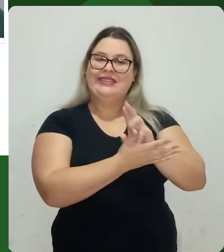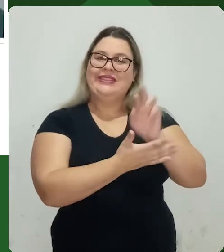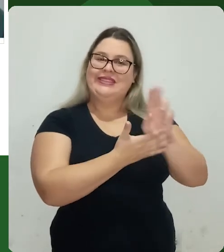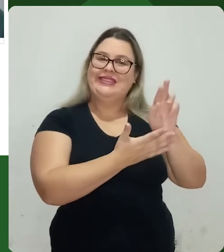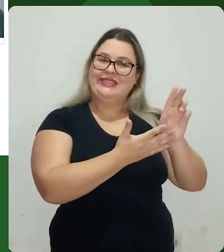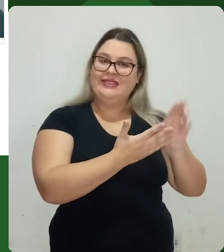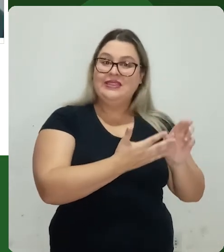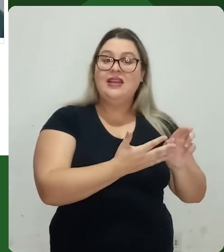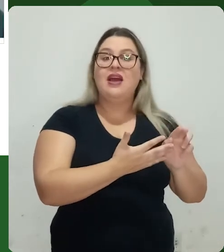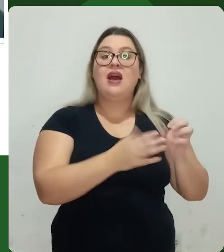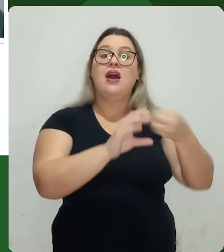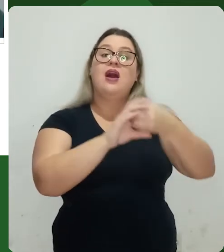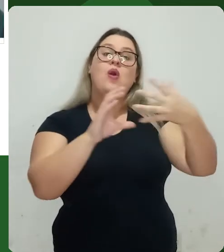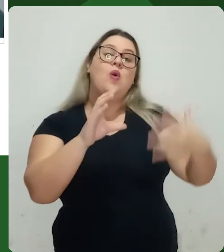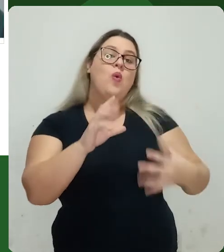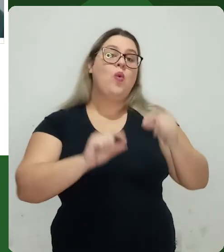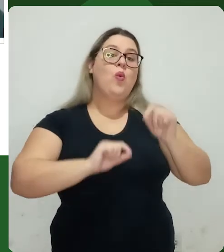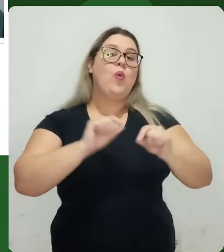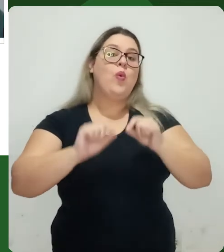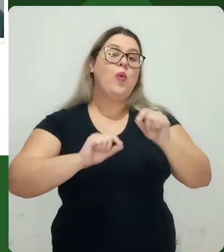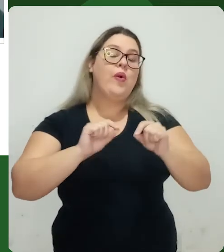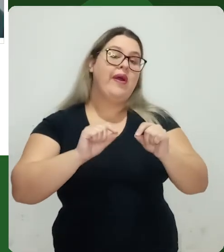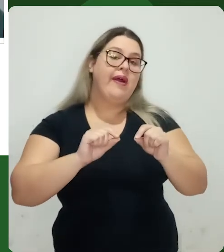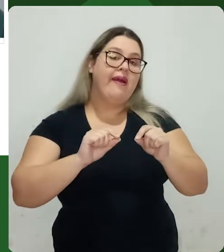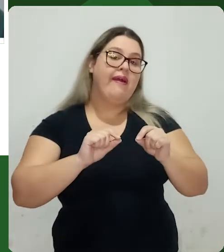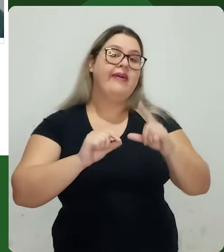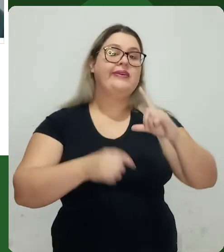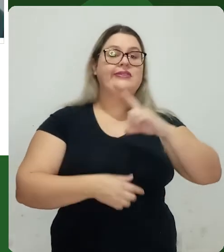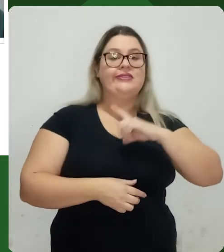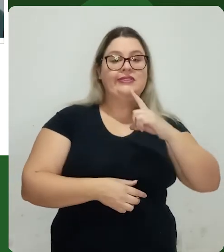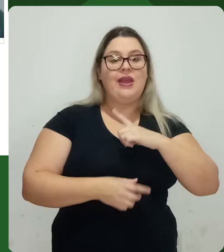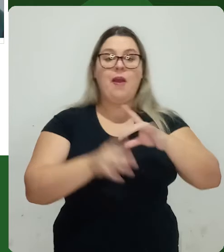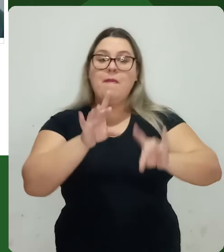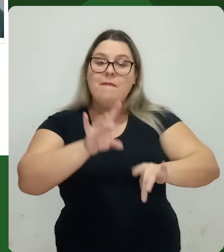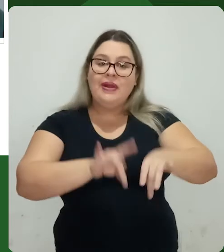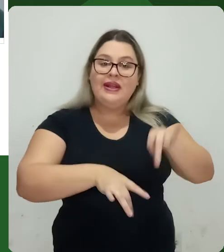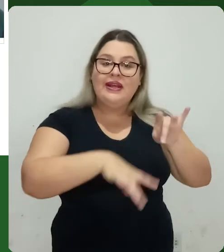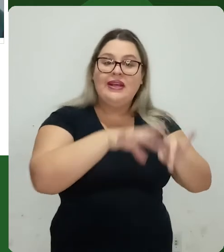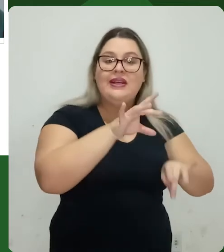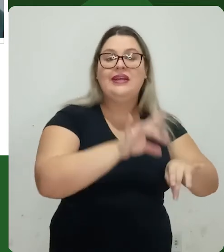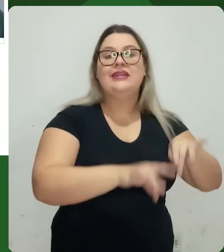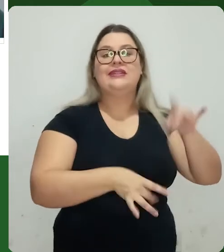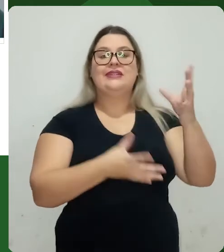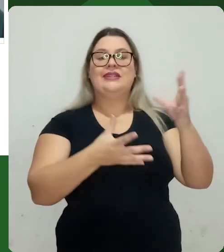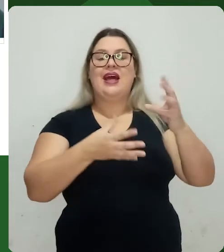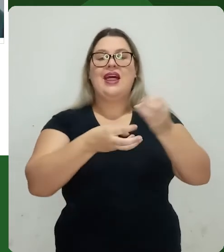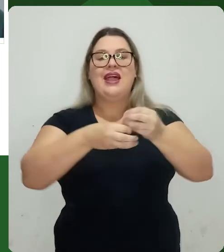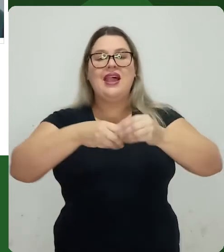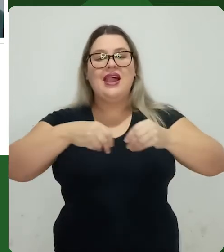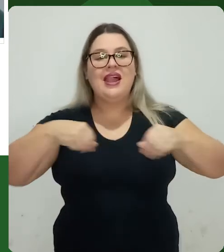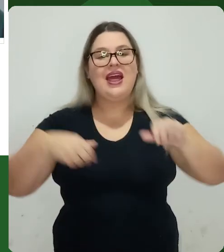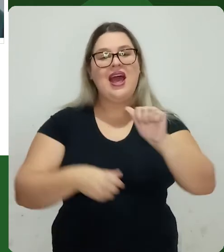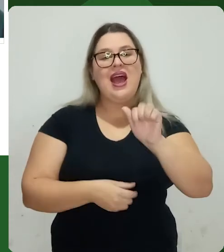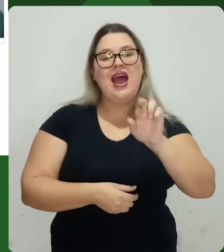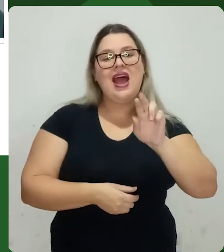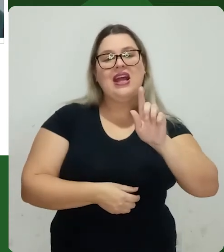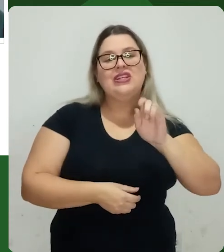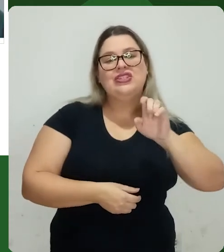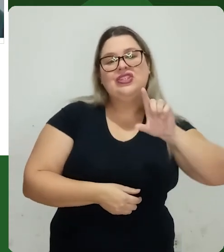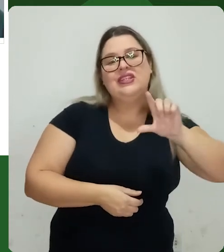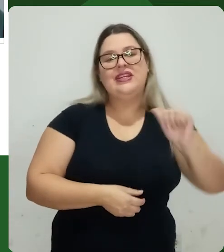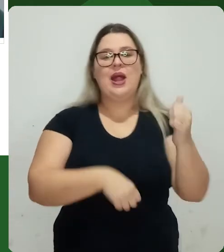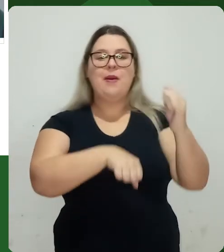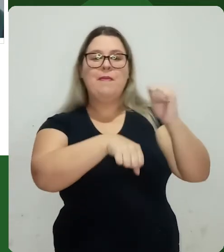indígenas, dessas diversidade, ela era caracterizada por plumas, por fibras vegetais trançadas,